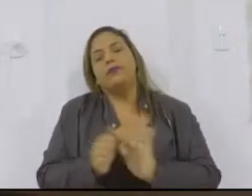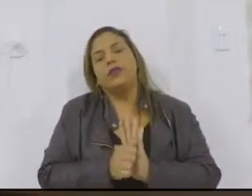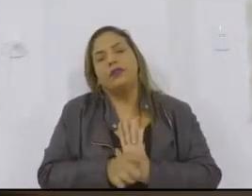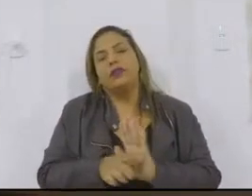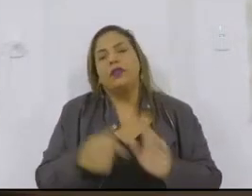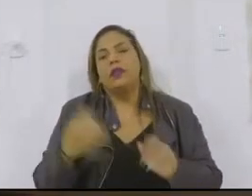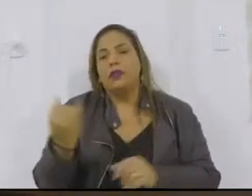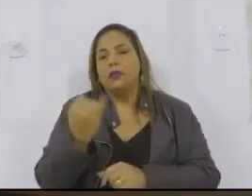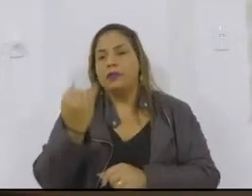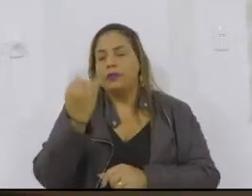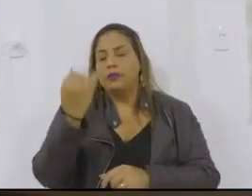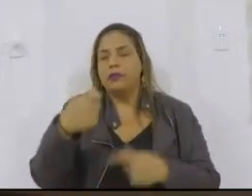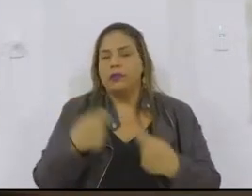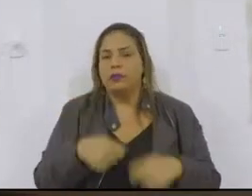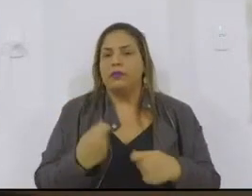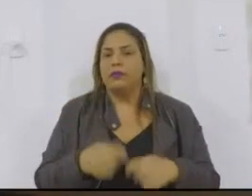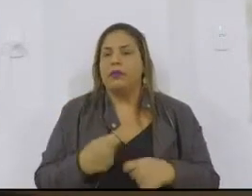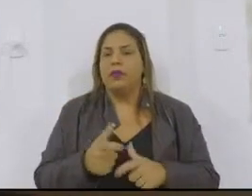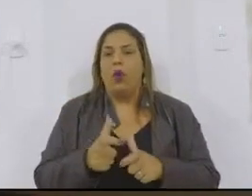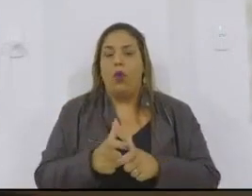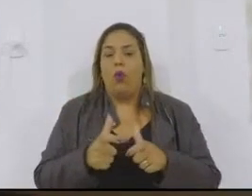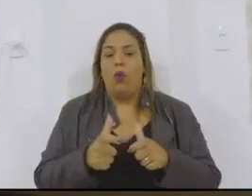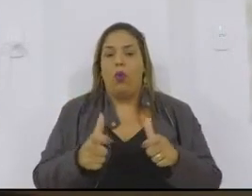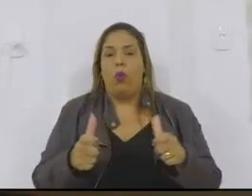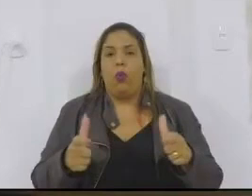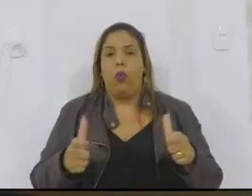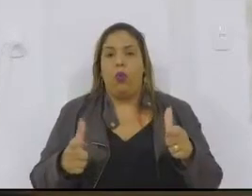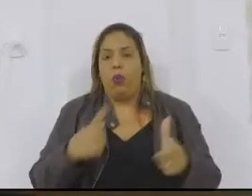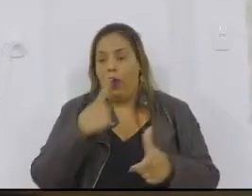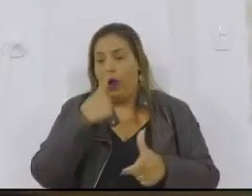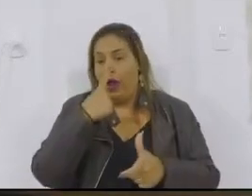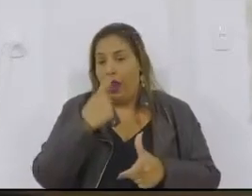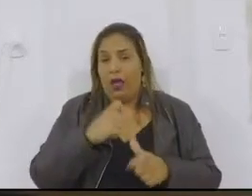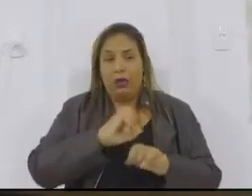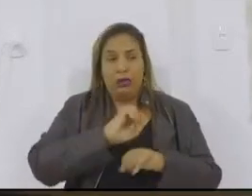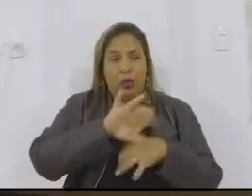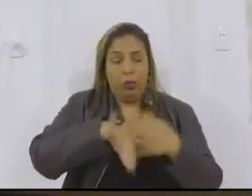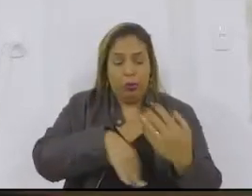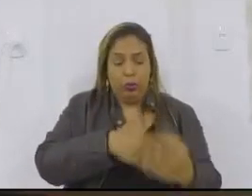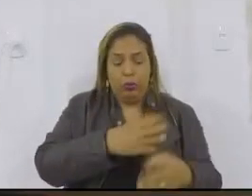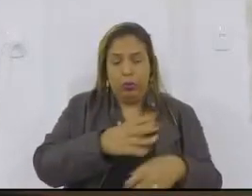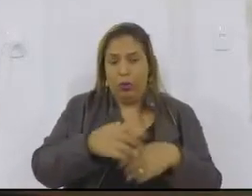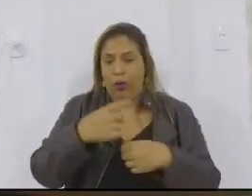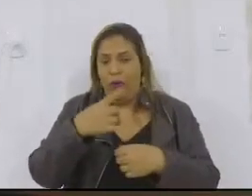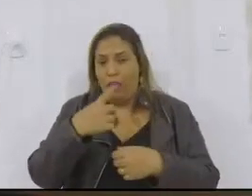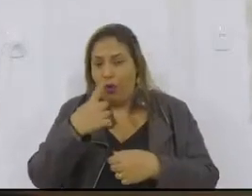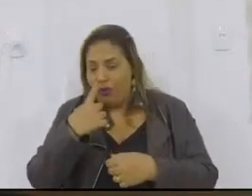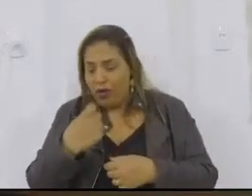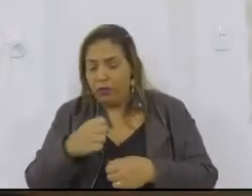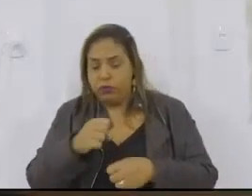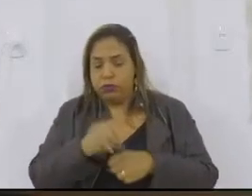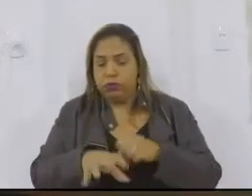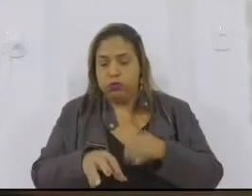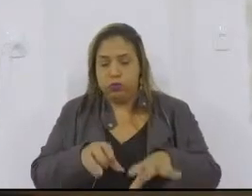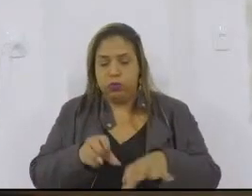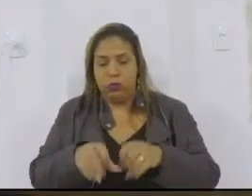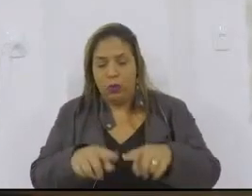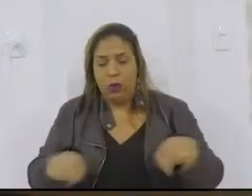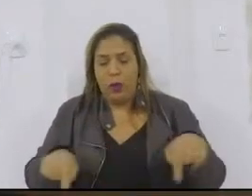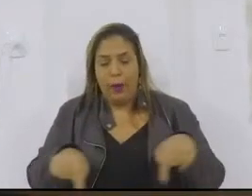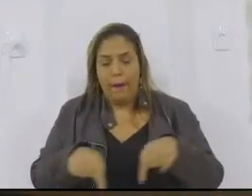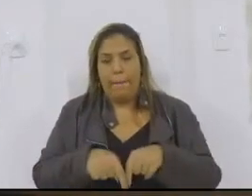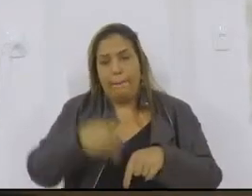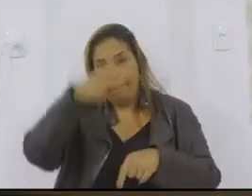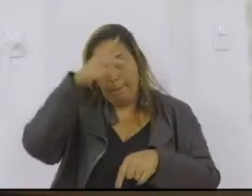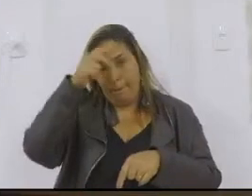necessária devido à grande quantidade de lixo e entulho depositado irregularmente em logradouros públicos, terrenos baldios, entre